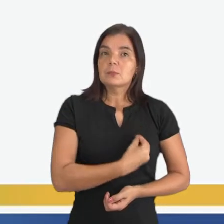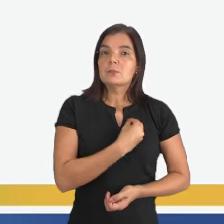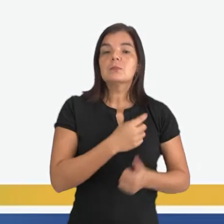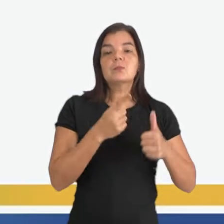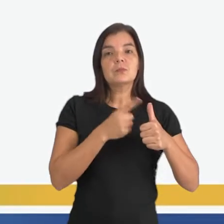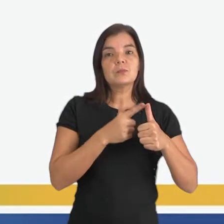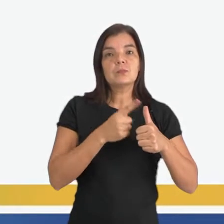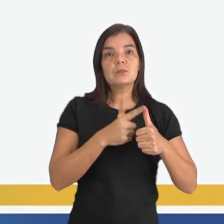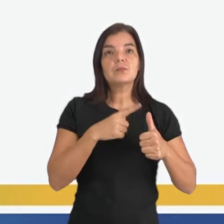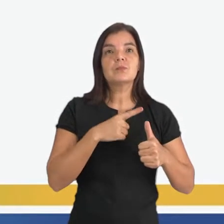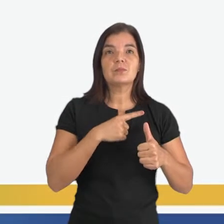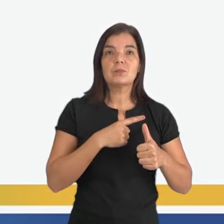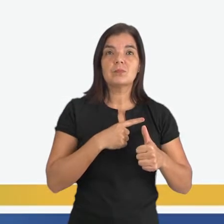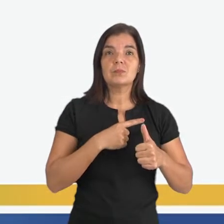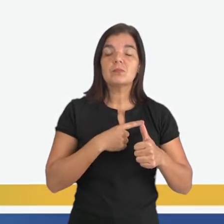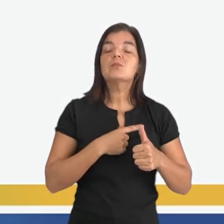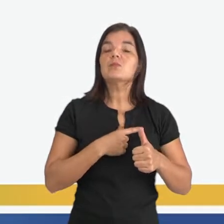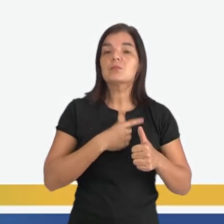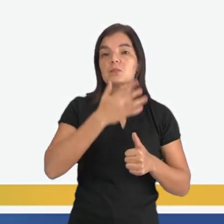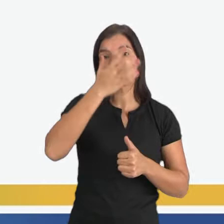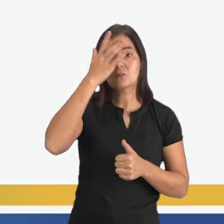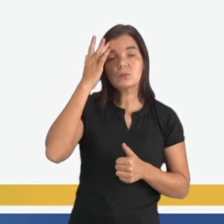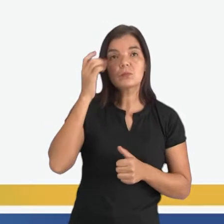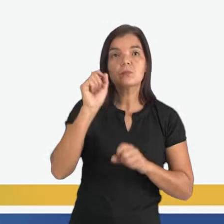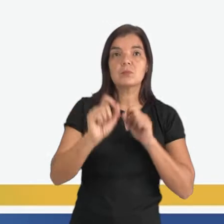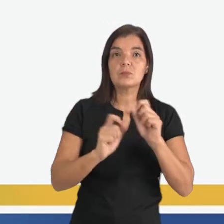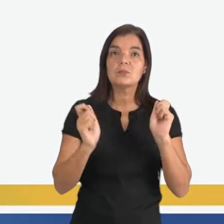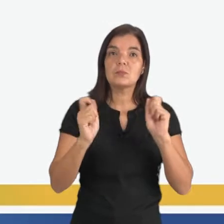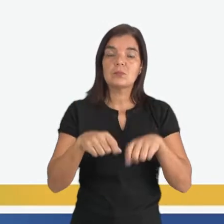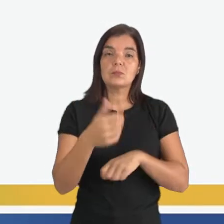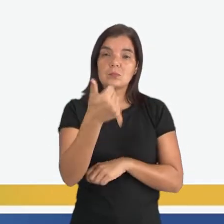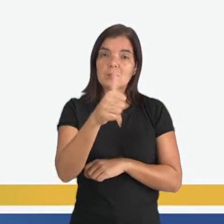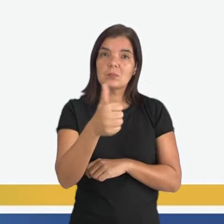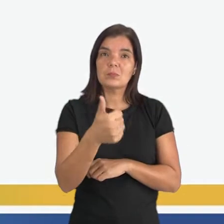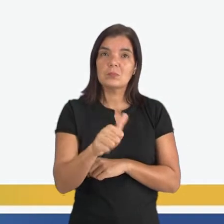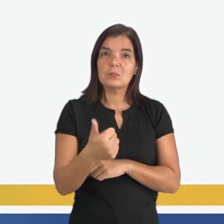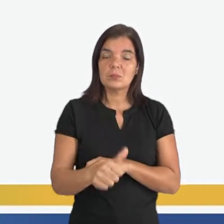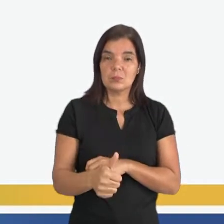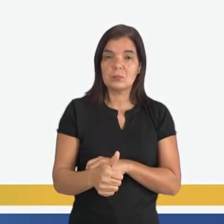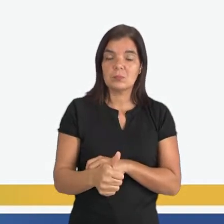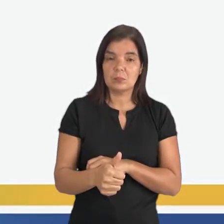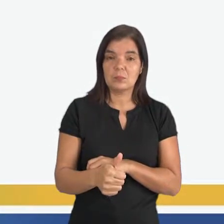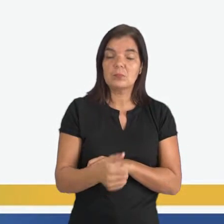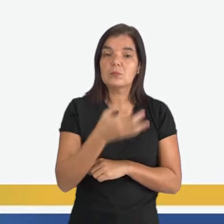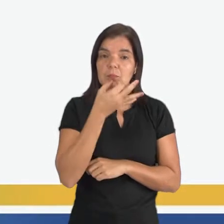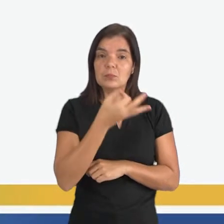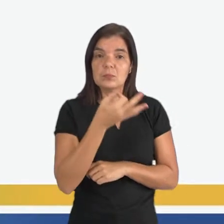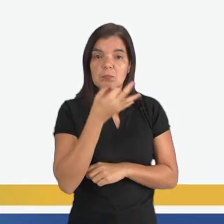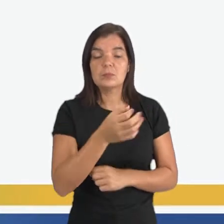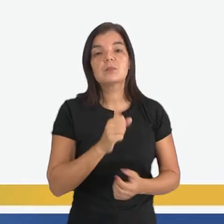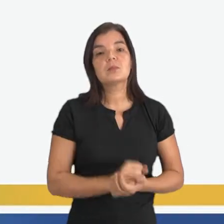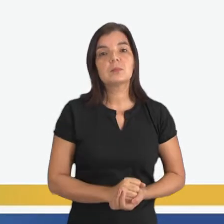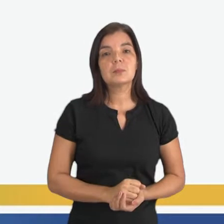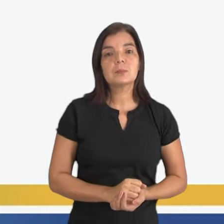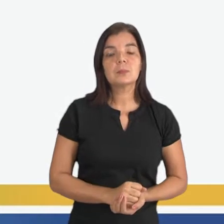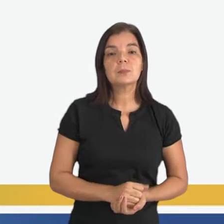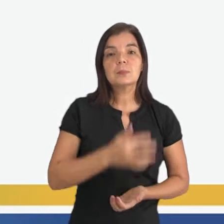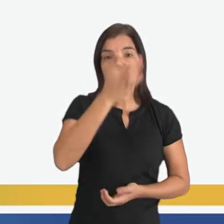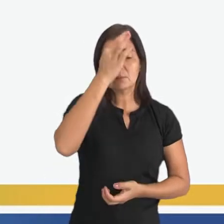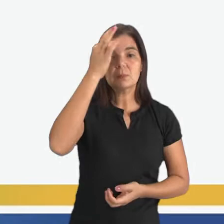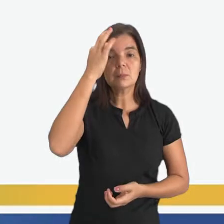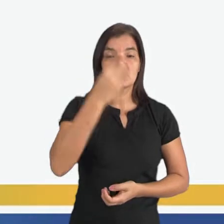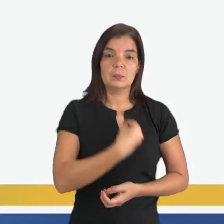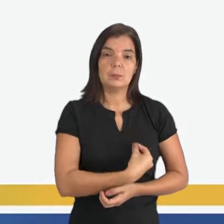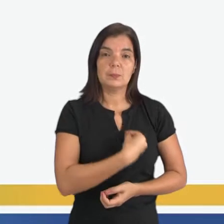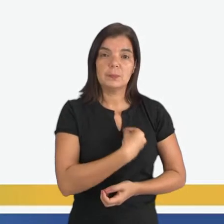né, instrui-se pessoalmente para poder analisá-las criticamente. Então, a